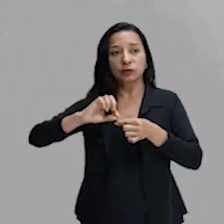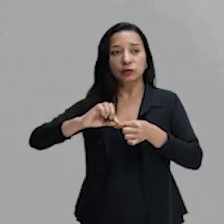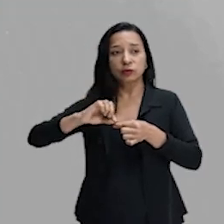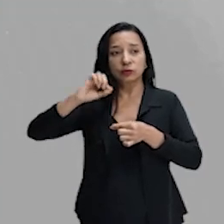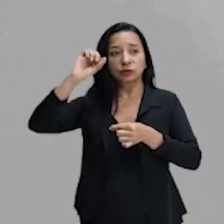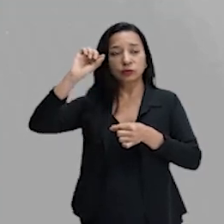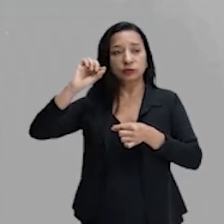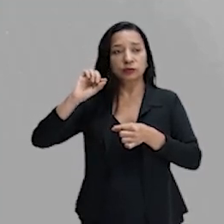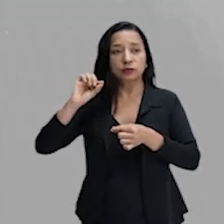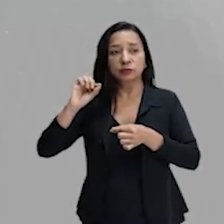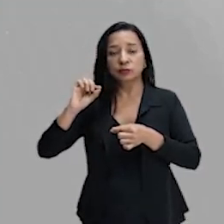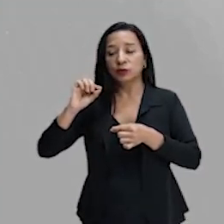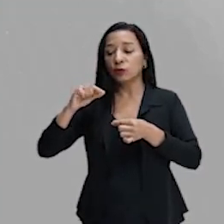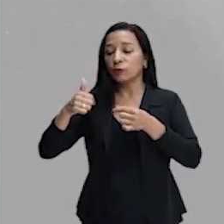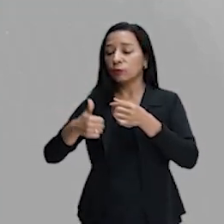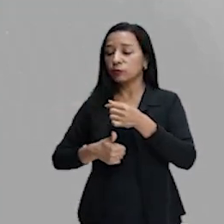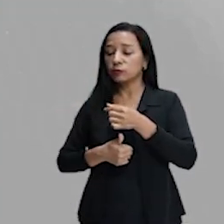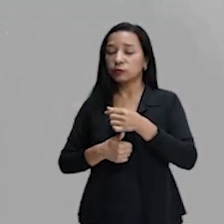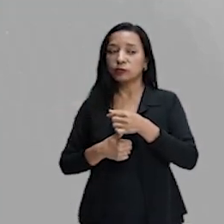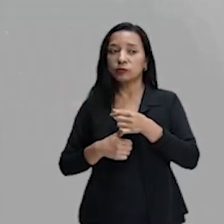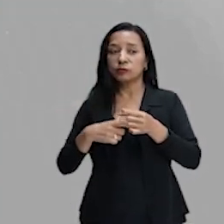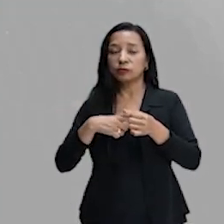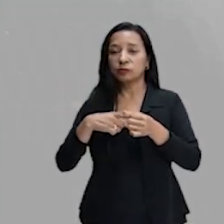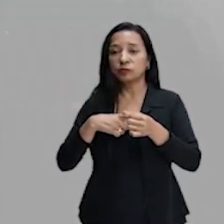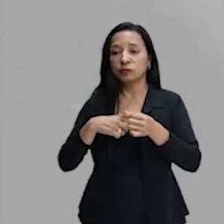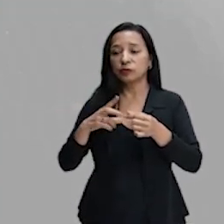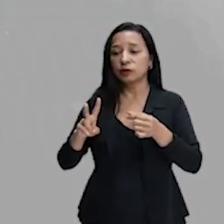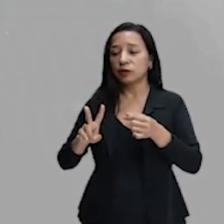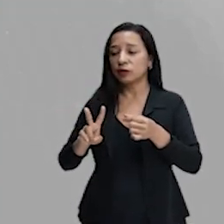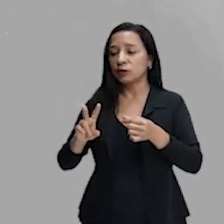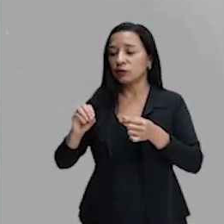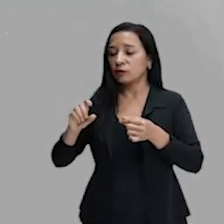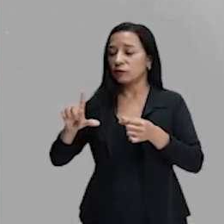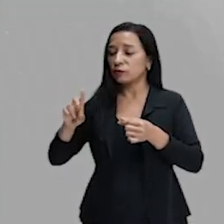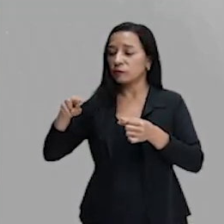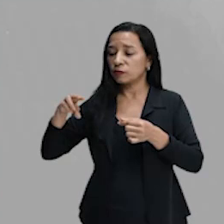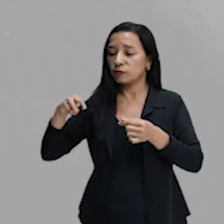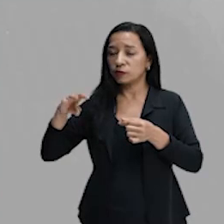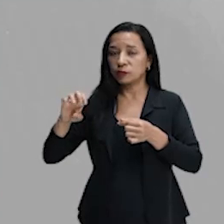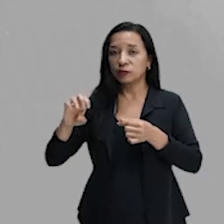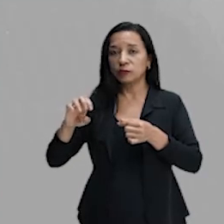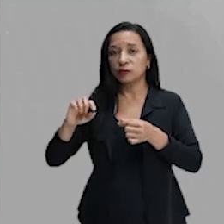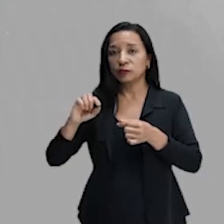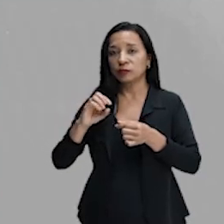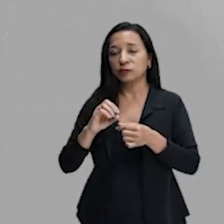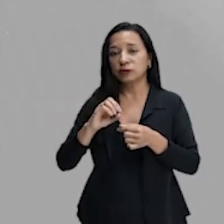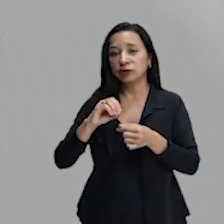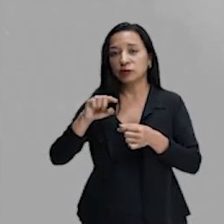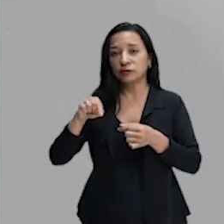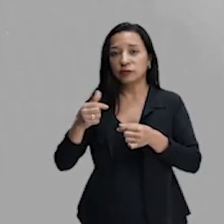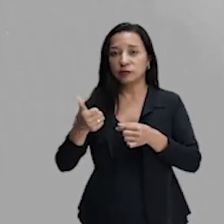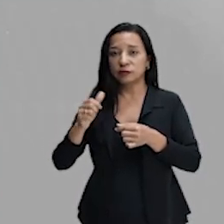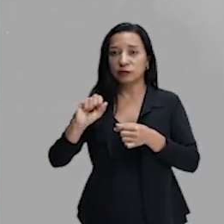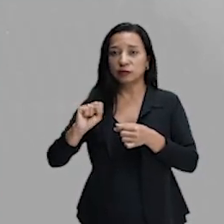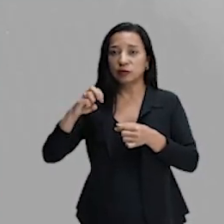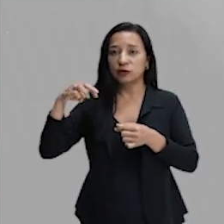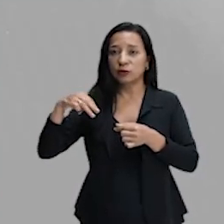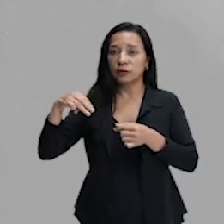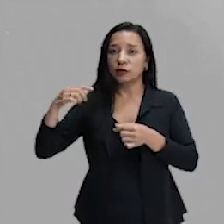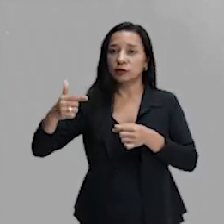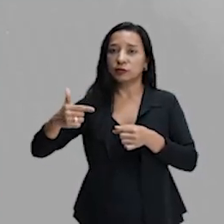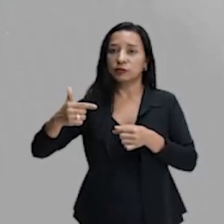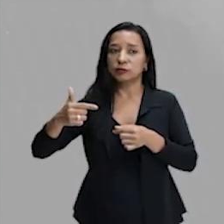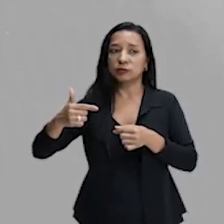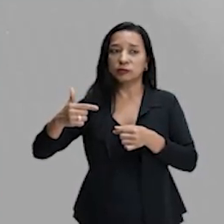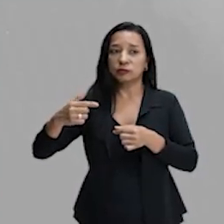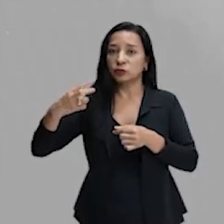tá por um Então você vai ter um volume de 0,18 m